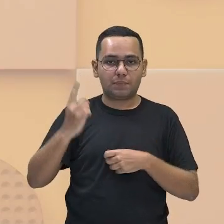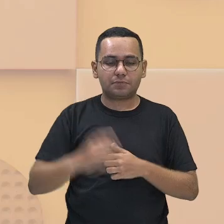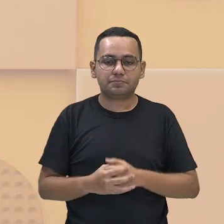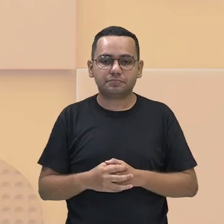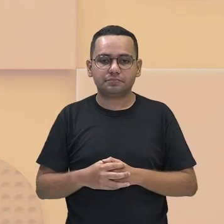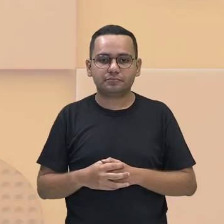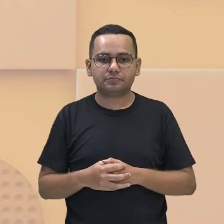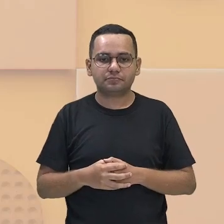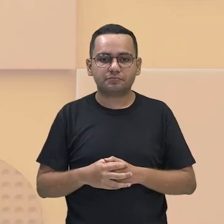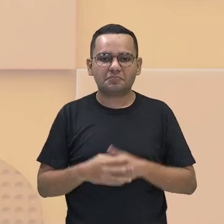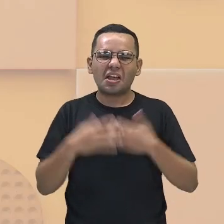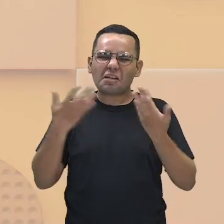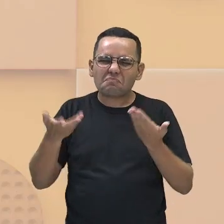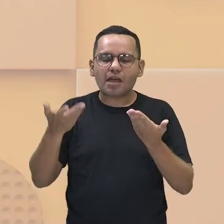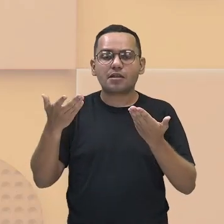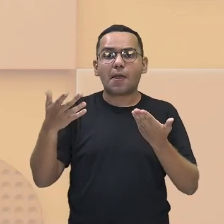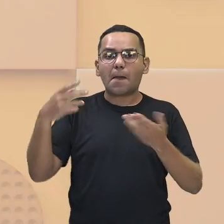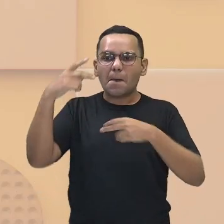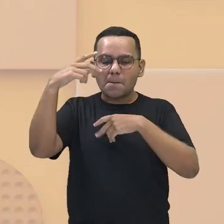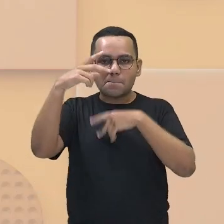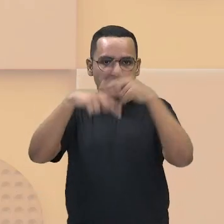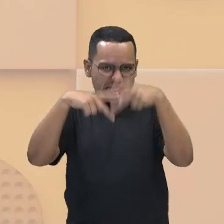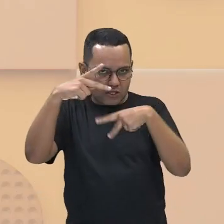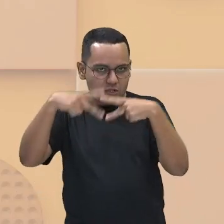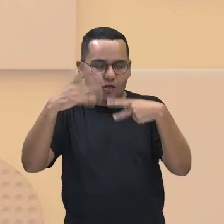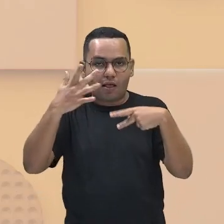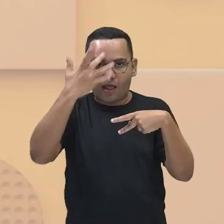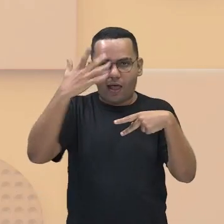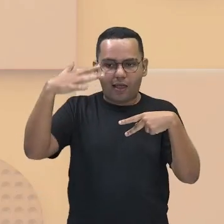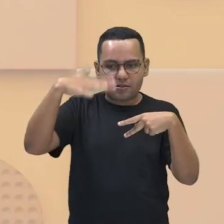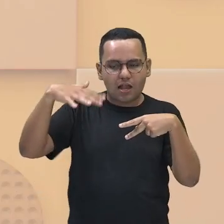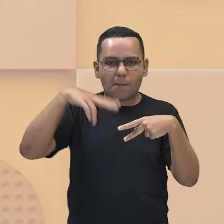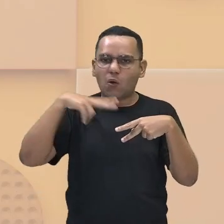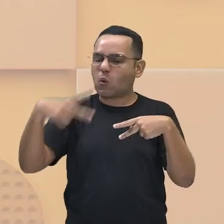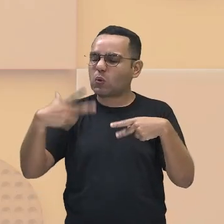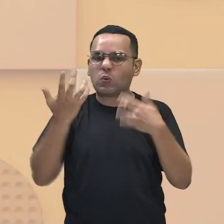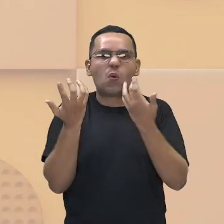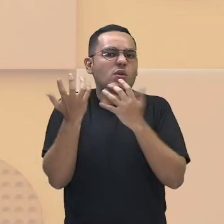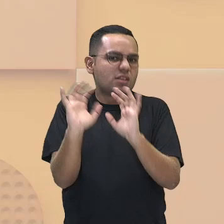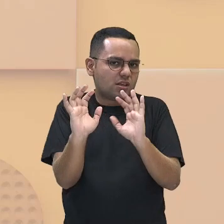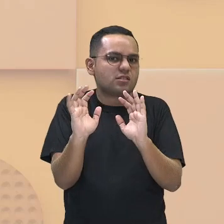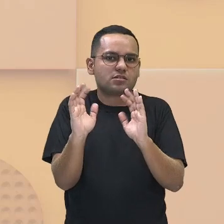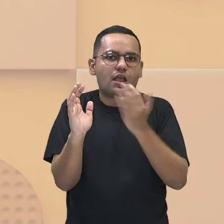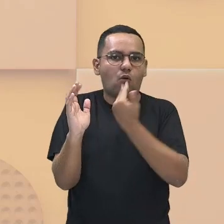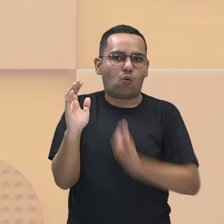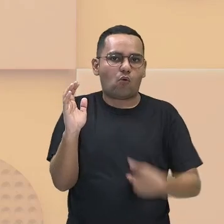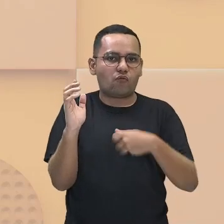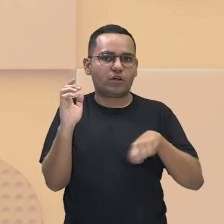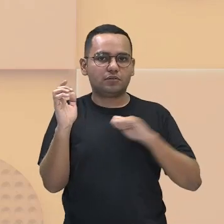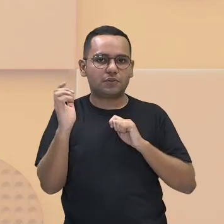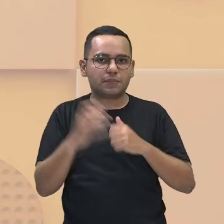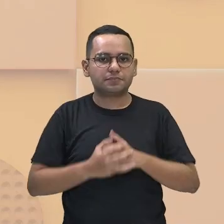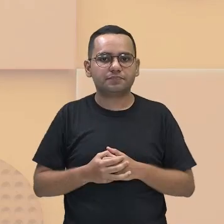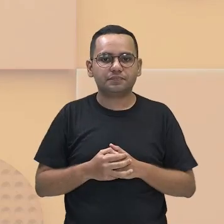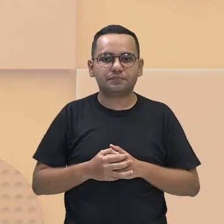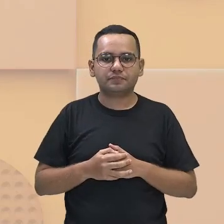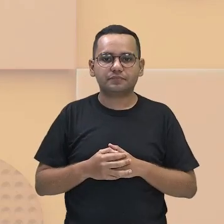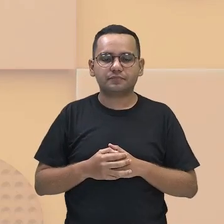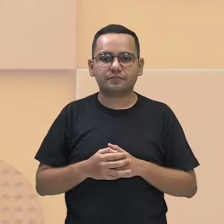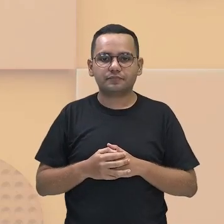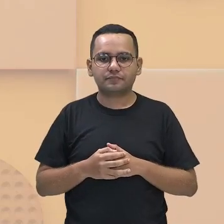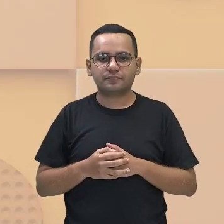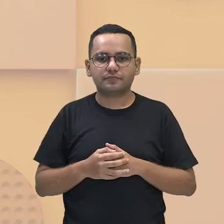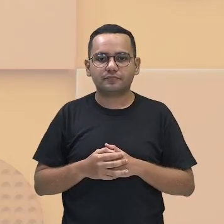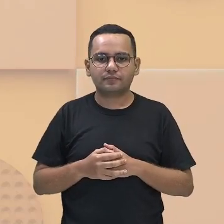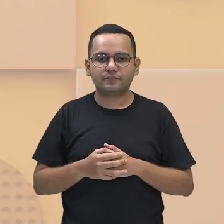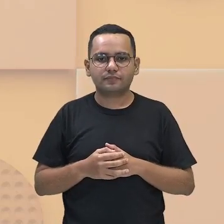Nacionalistas portugueses não queriam ser governados pelos espanhóis. E após a invasão de tropas espanholas em Portugal e as